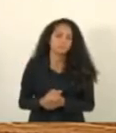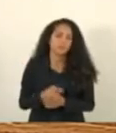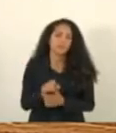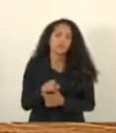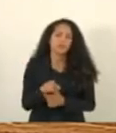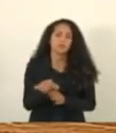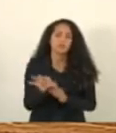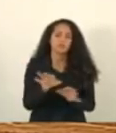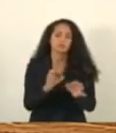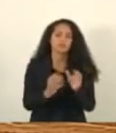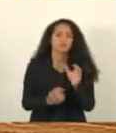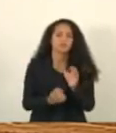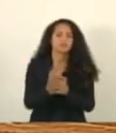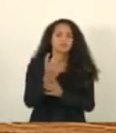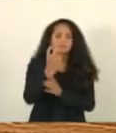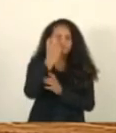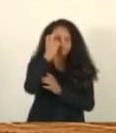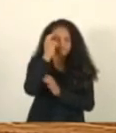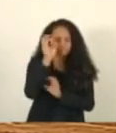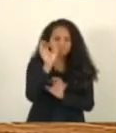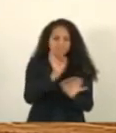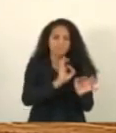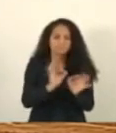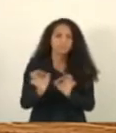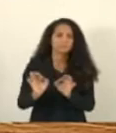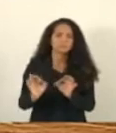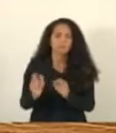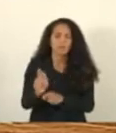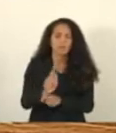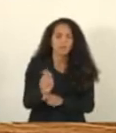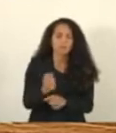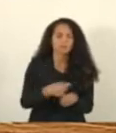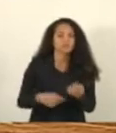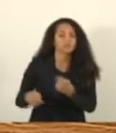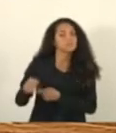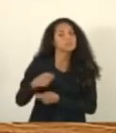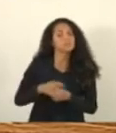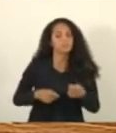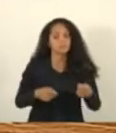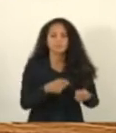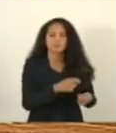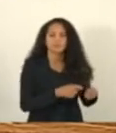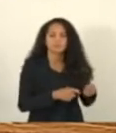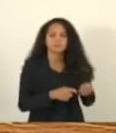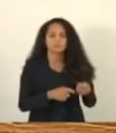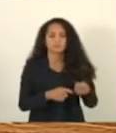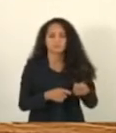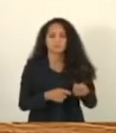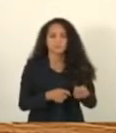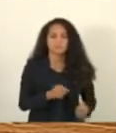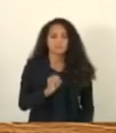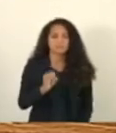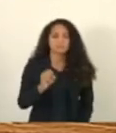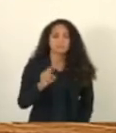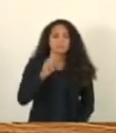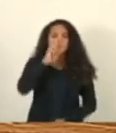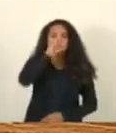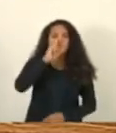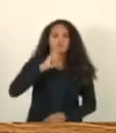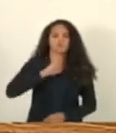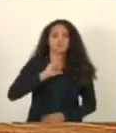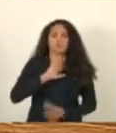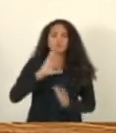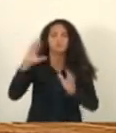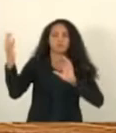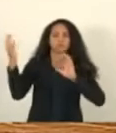inteligência necessária ao gerenciamento dos riscos e desastres